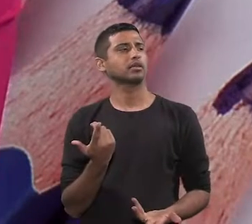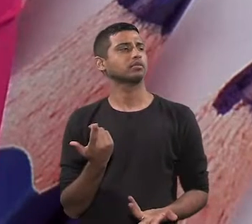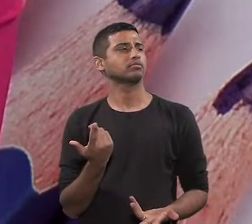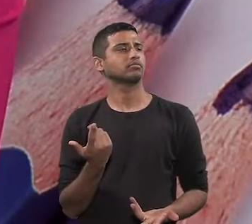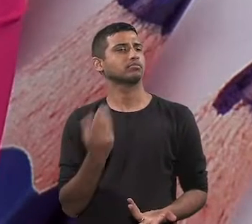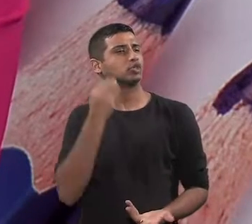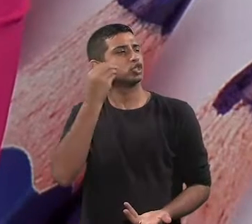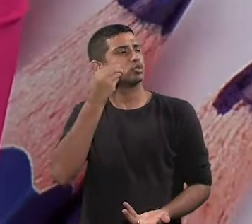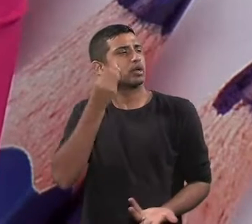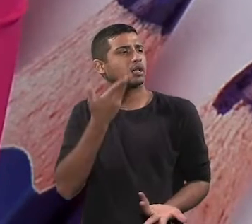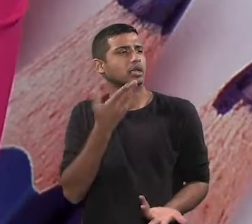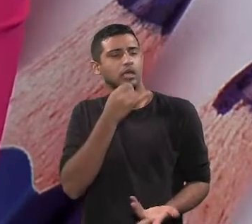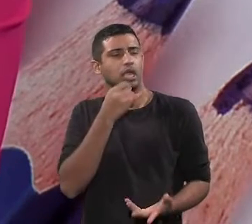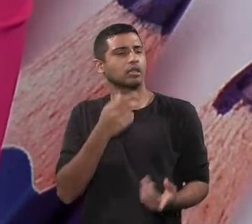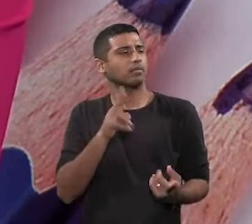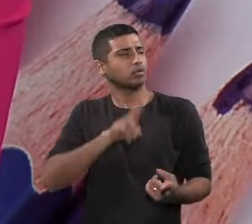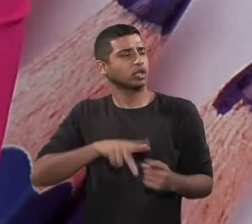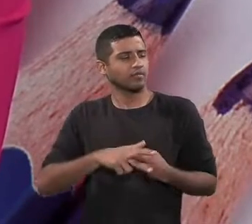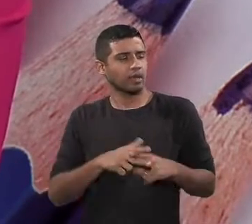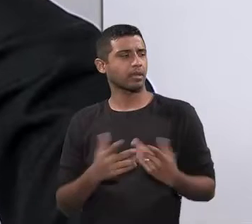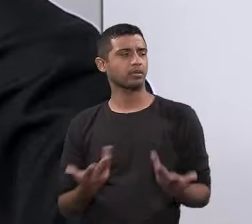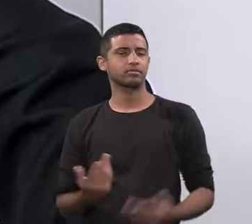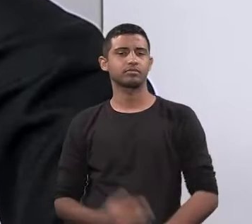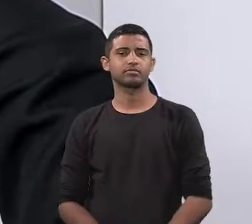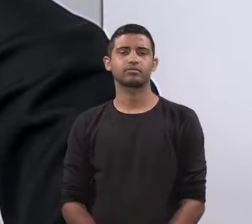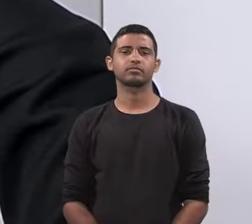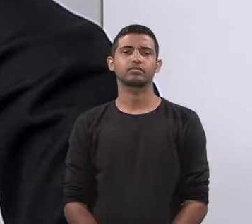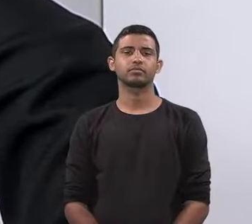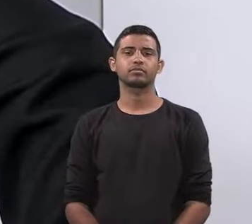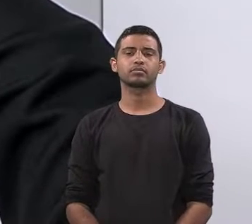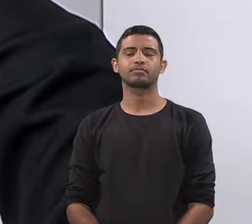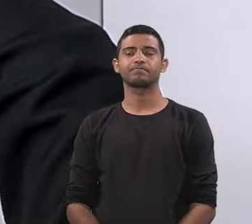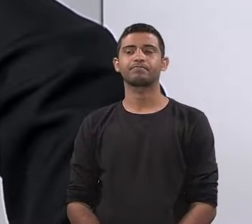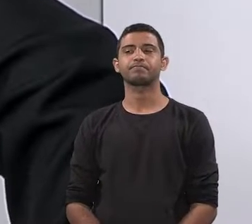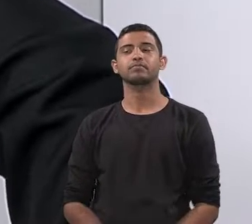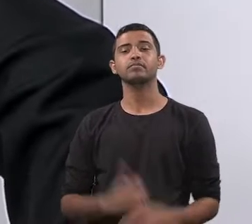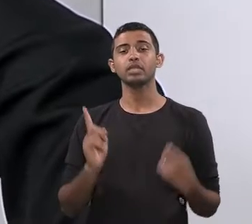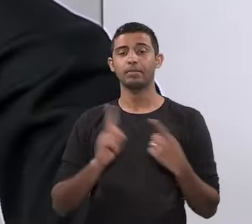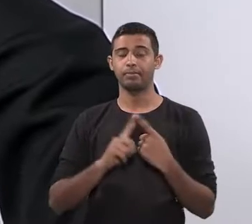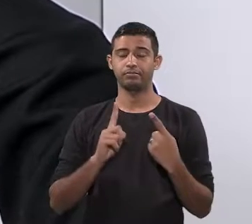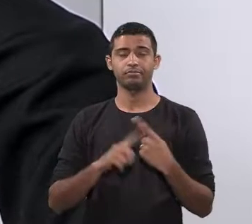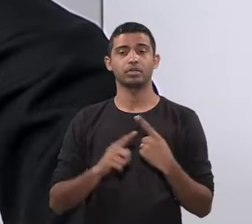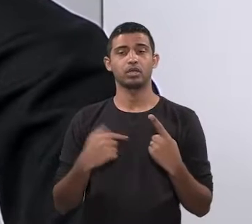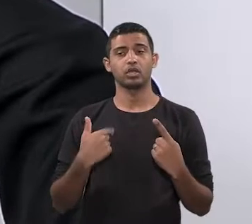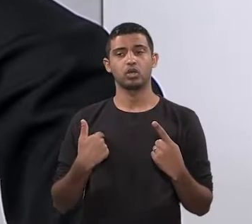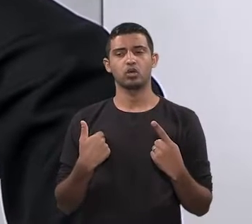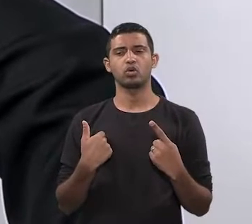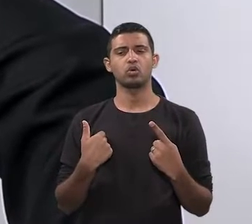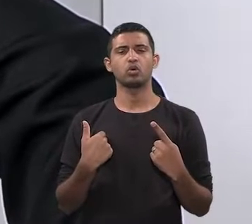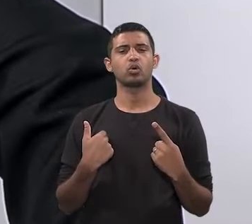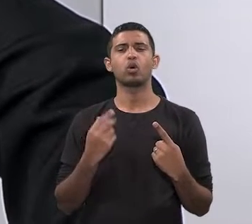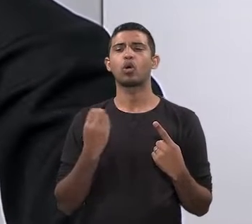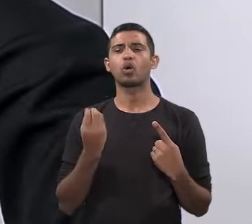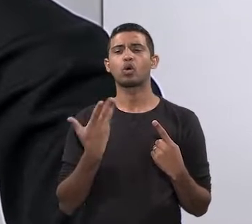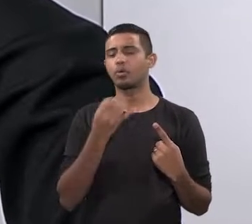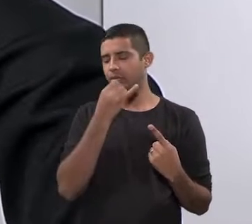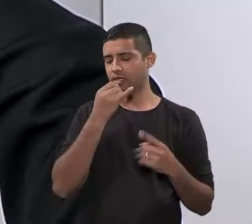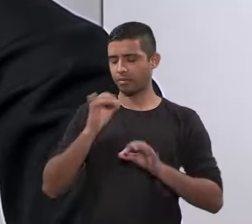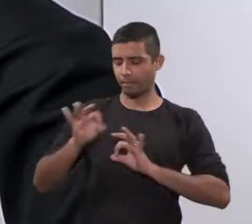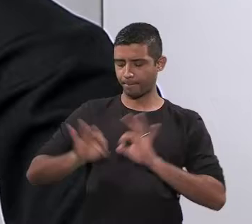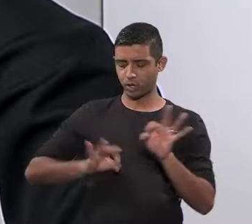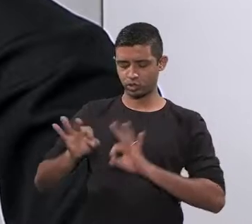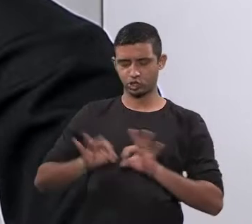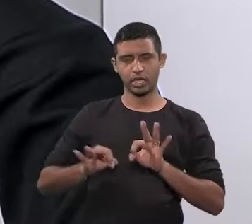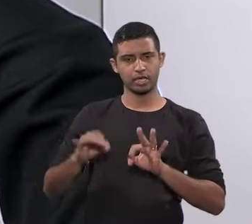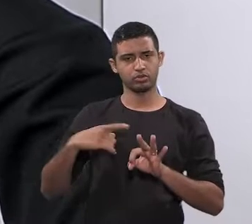frutos que vocês têm colhido com o uso dessa ferramenta? Primeiro, eu costumo separar, o projeto costuma